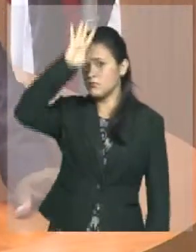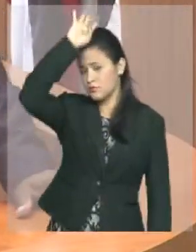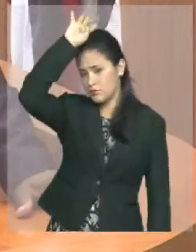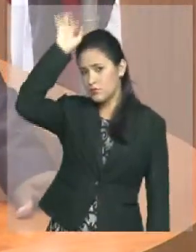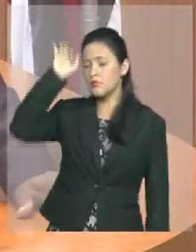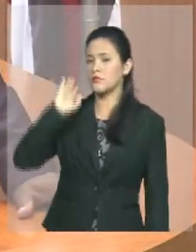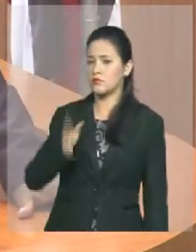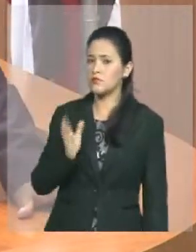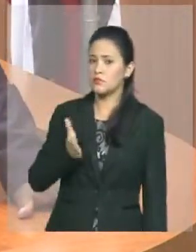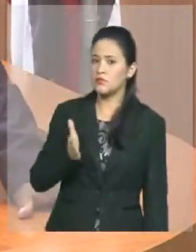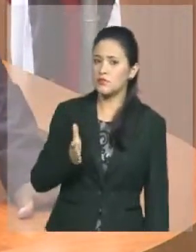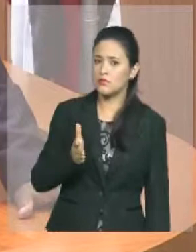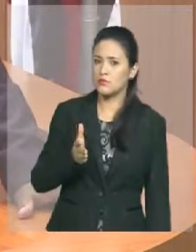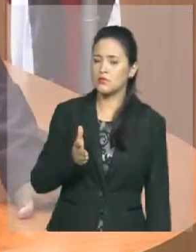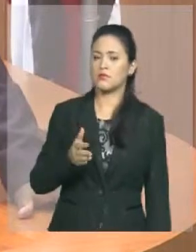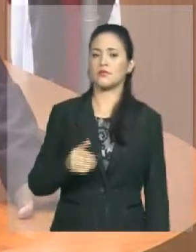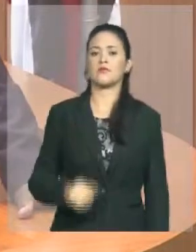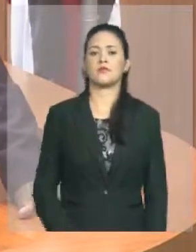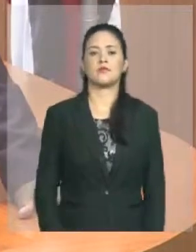Tivemos esse ano